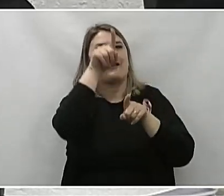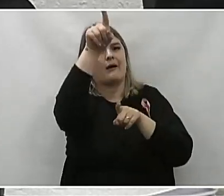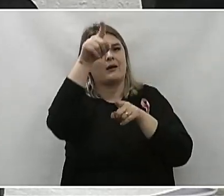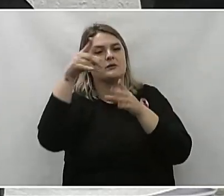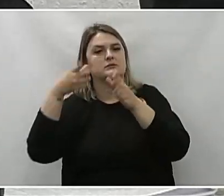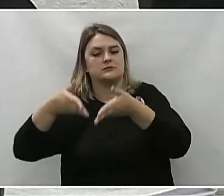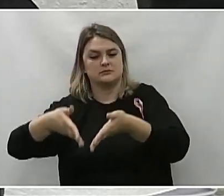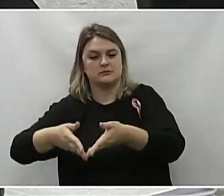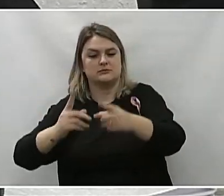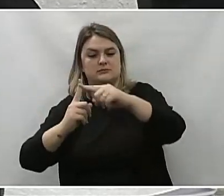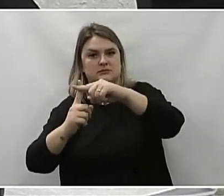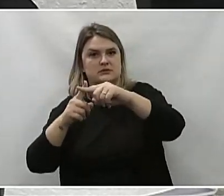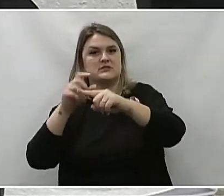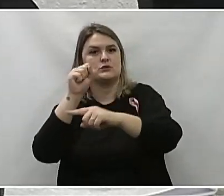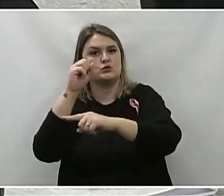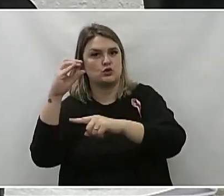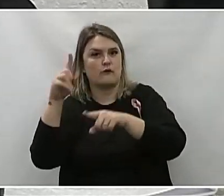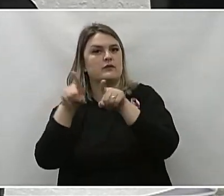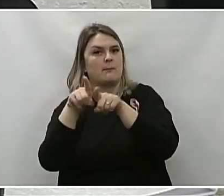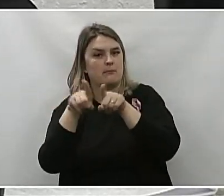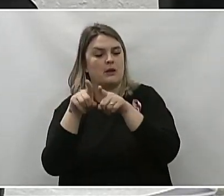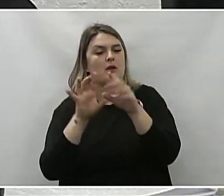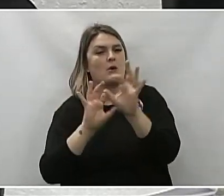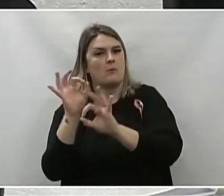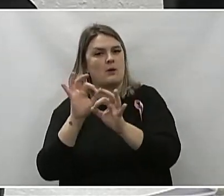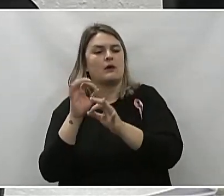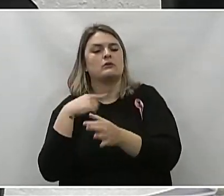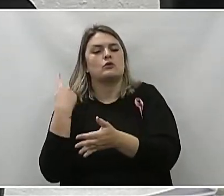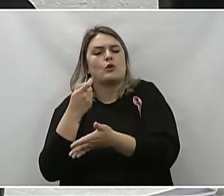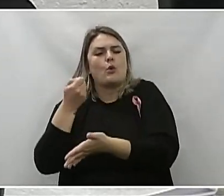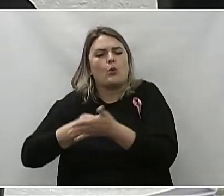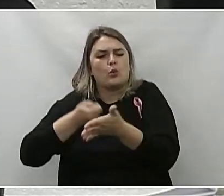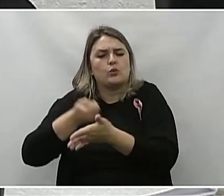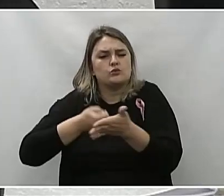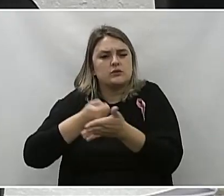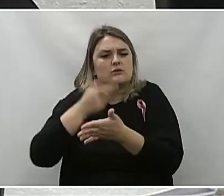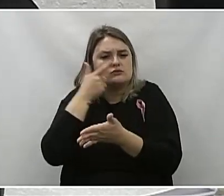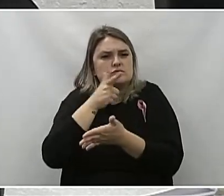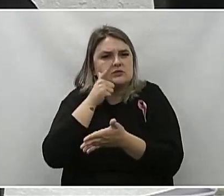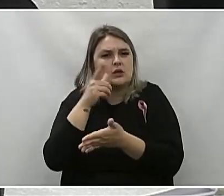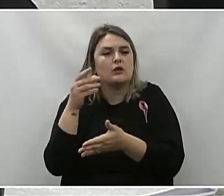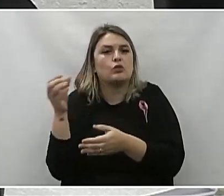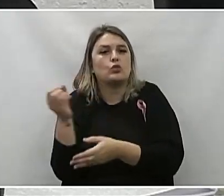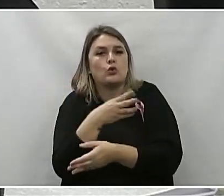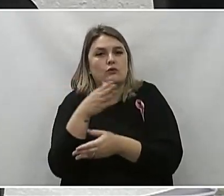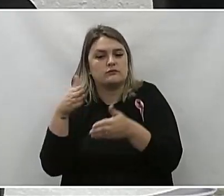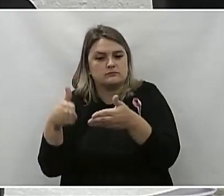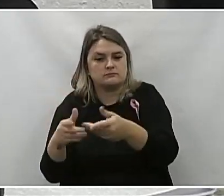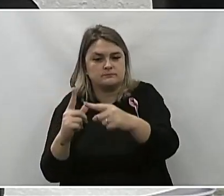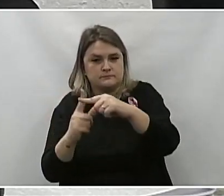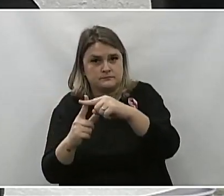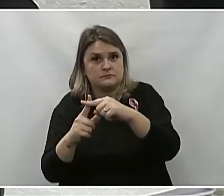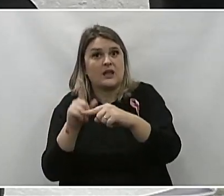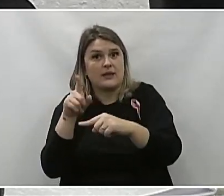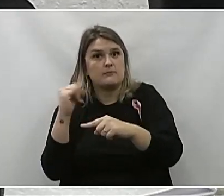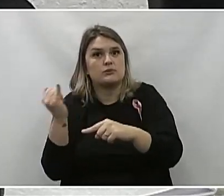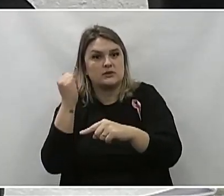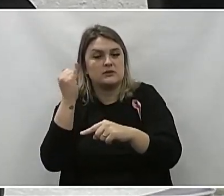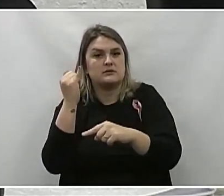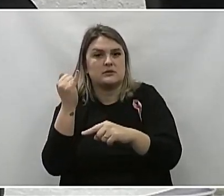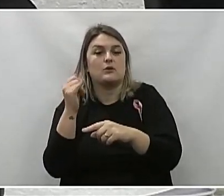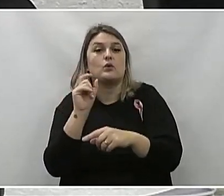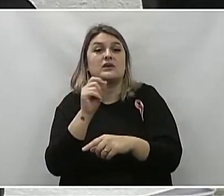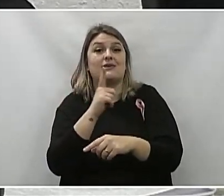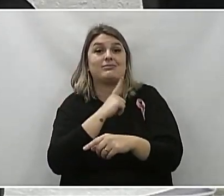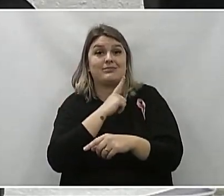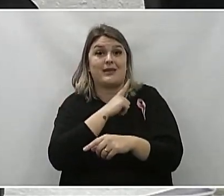enfim a gente precisa não só ficar lutando para conseguir espaço para ter um novo cemitério é importante é mas o que